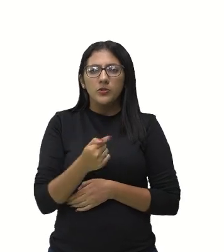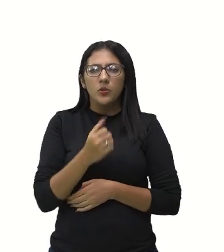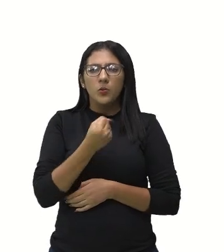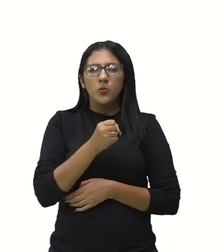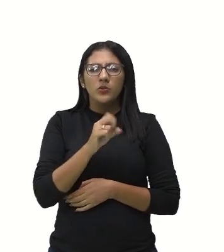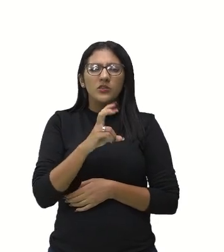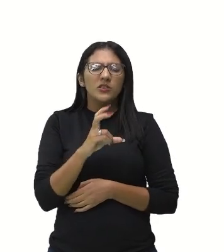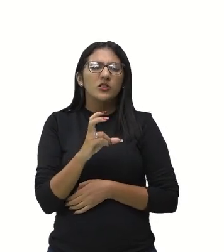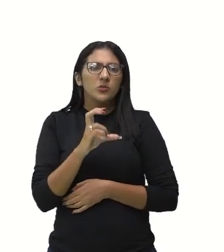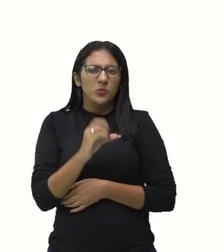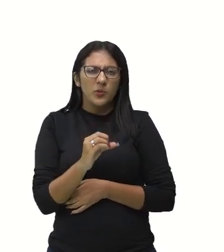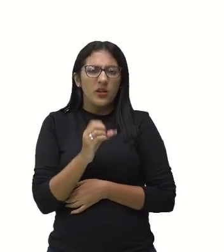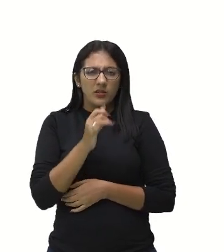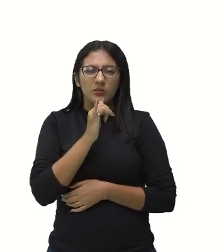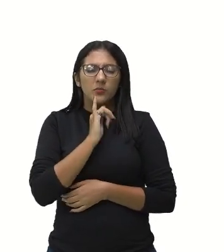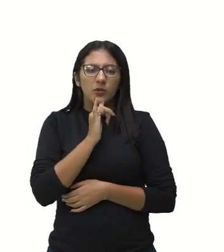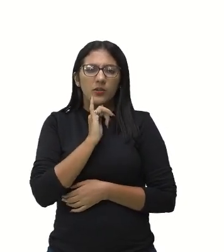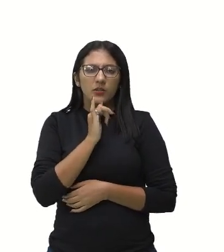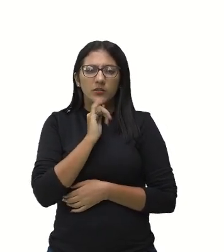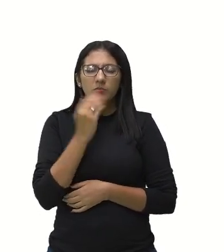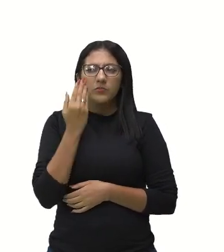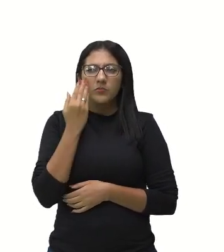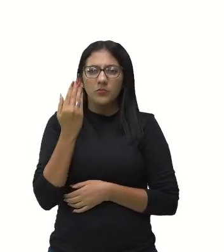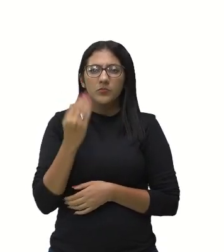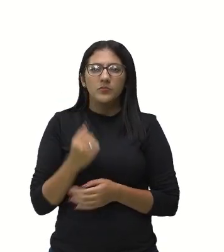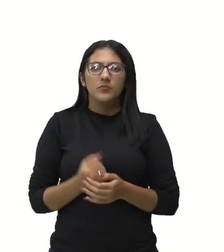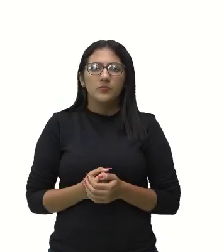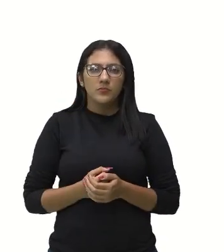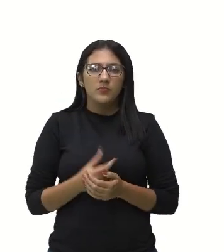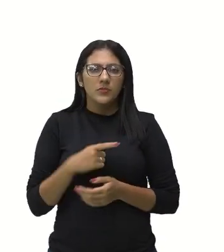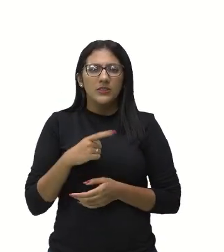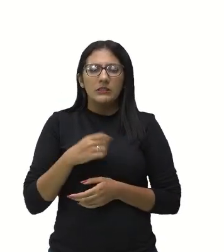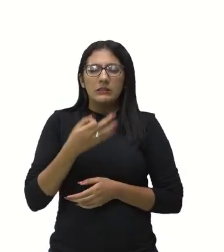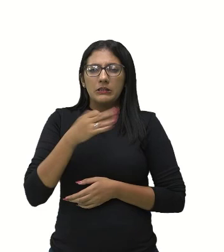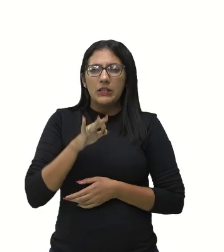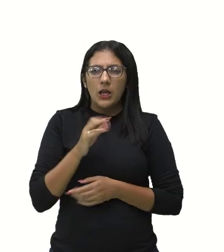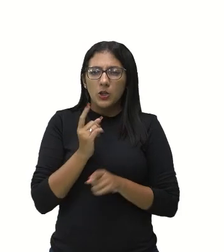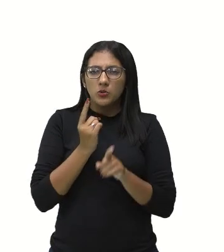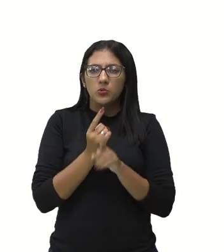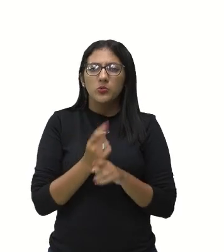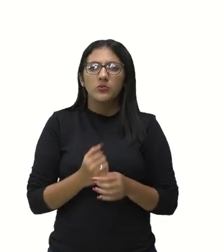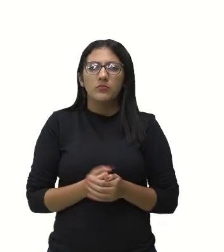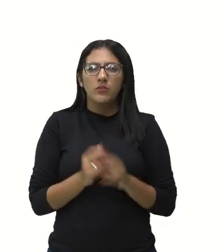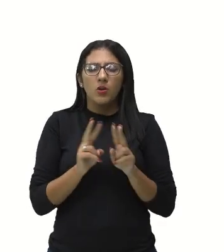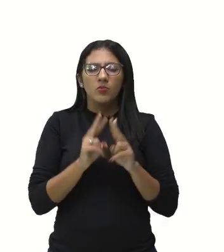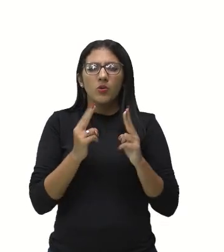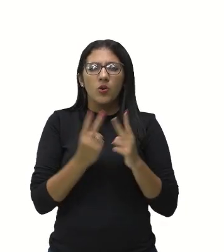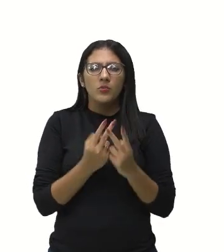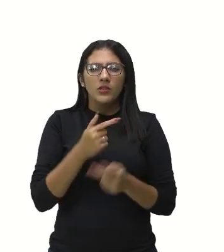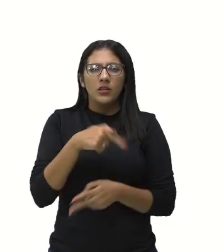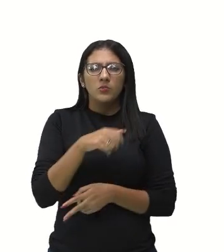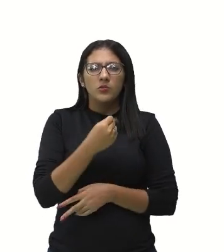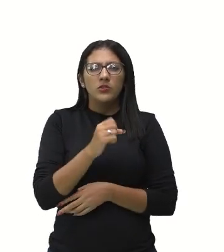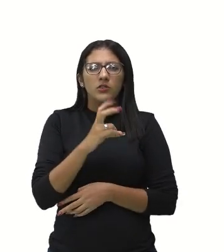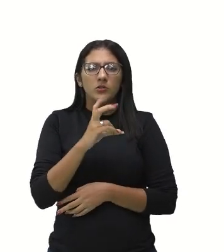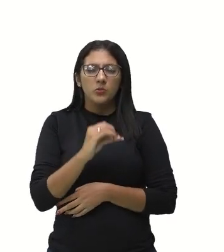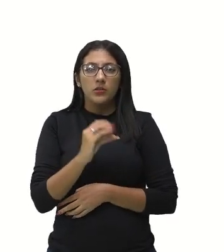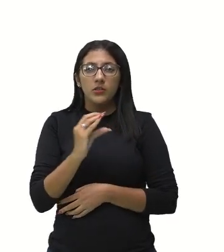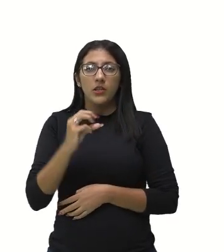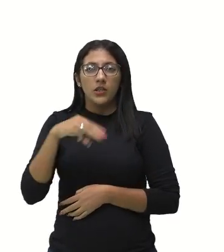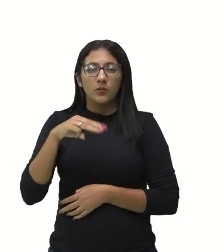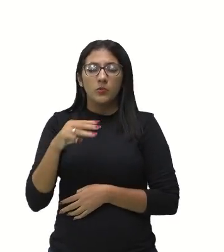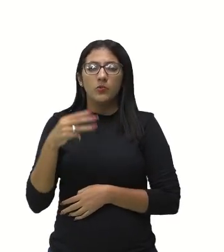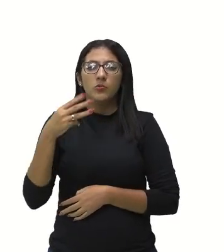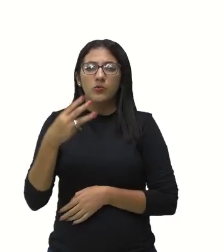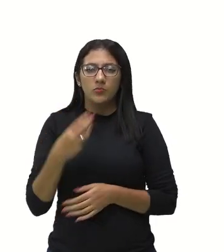7.850, vamos supor. Vou colocar esse valor aqui para poder dar exato, tá? 7.850 centímetros cúbicos.